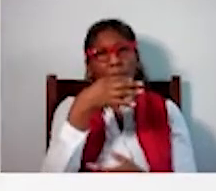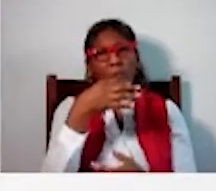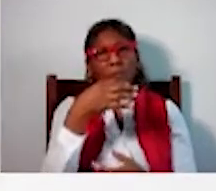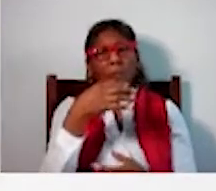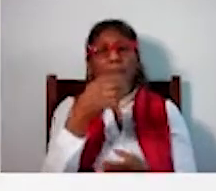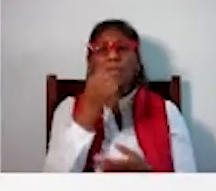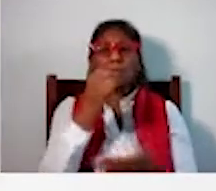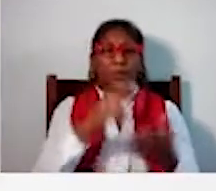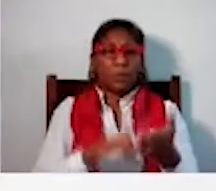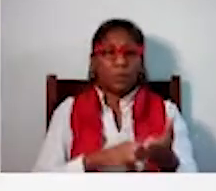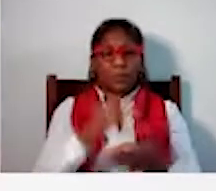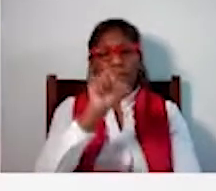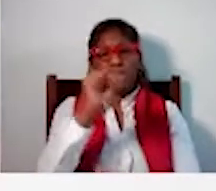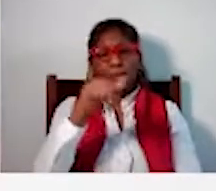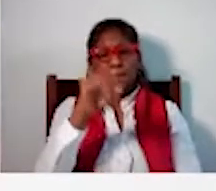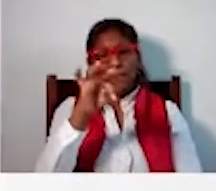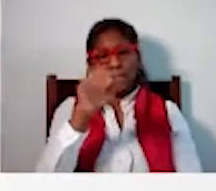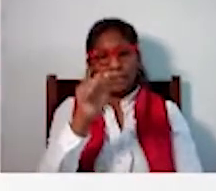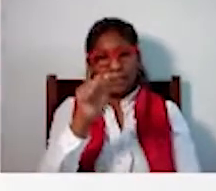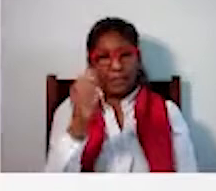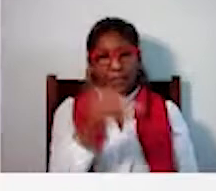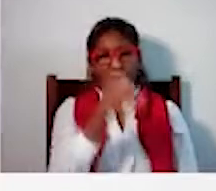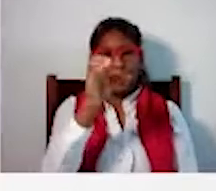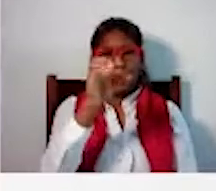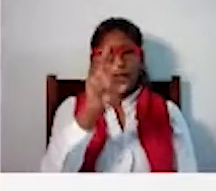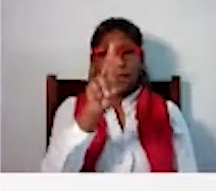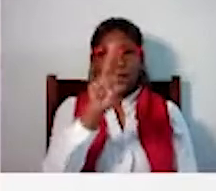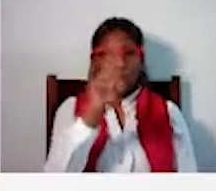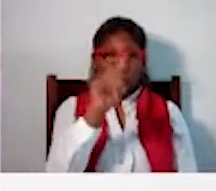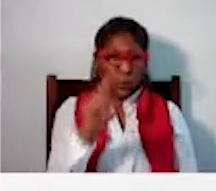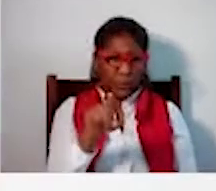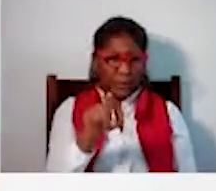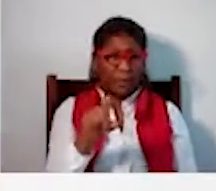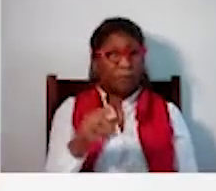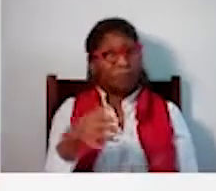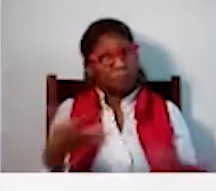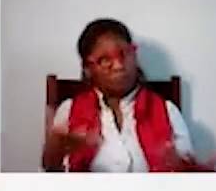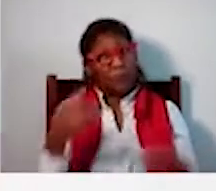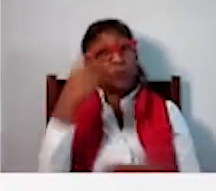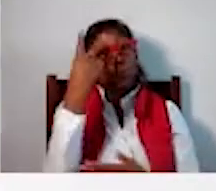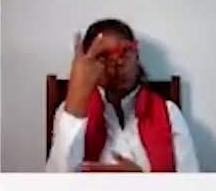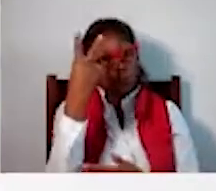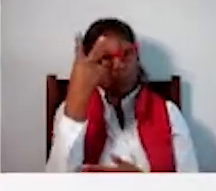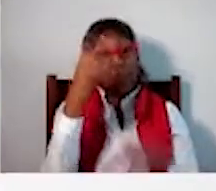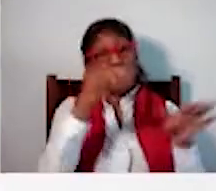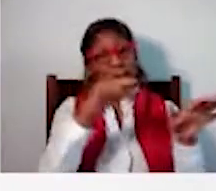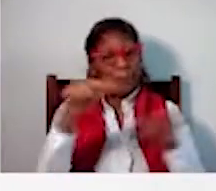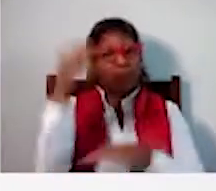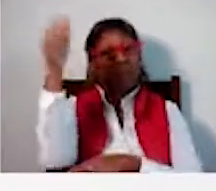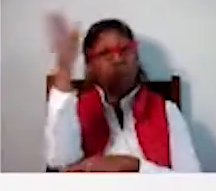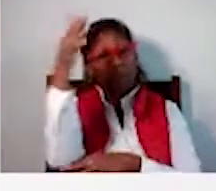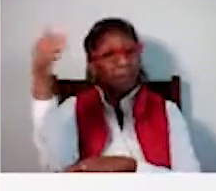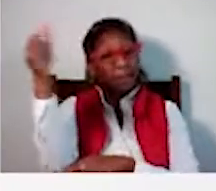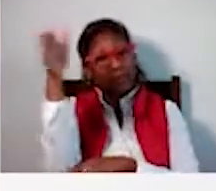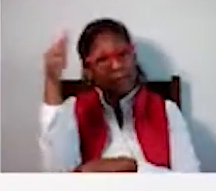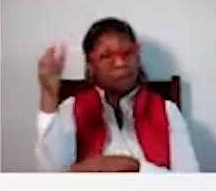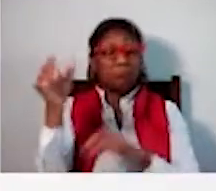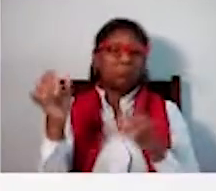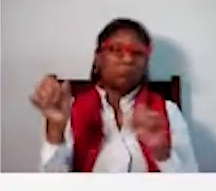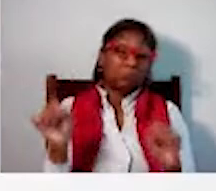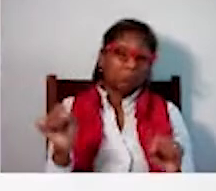Sul. Então, a decisão sobre a questão da bandeira vermelha ficar 2 semanas vai ser encaminhada da seguinte forma: se